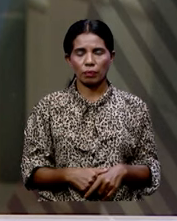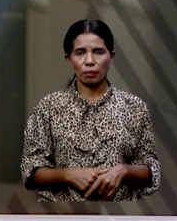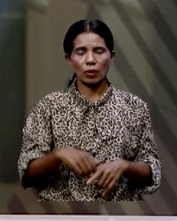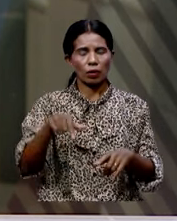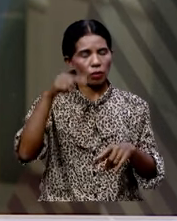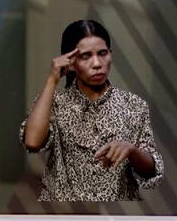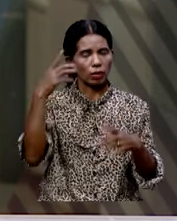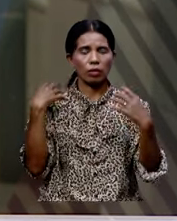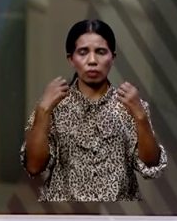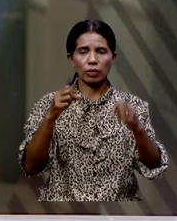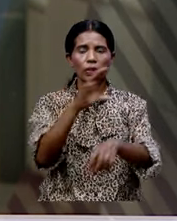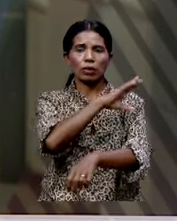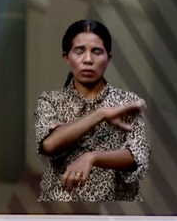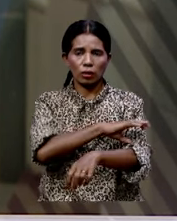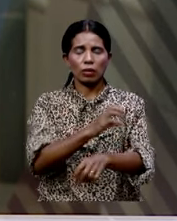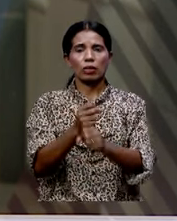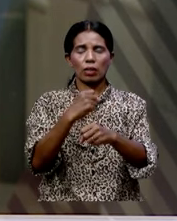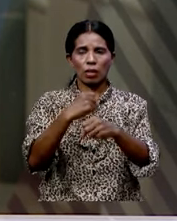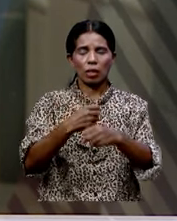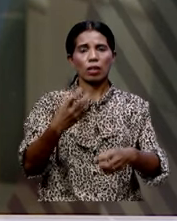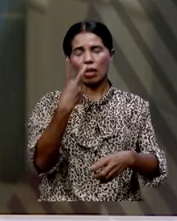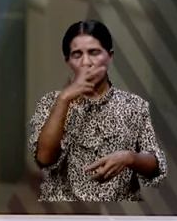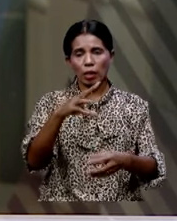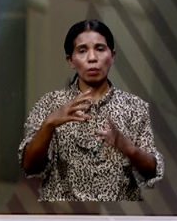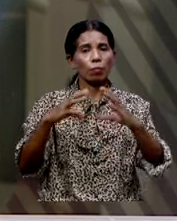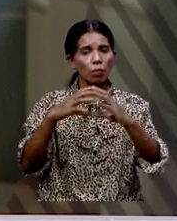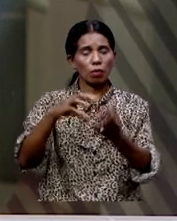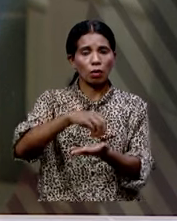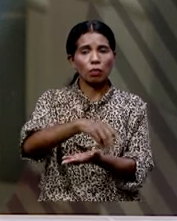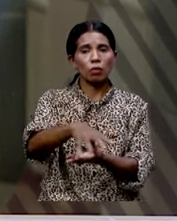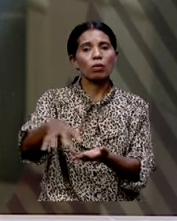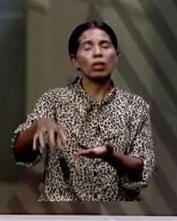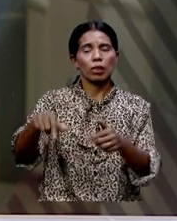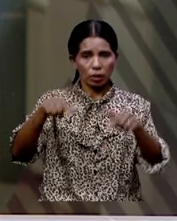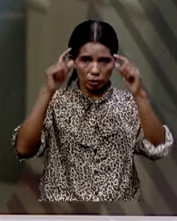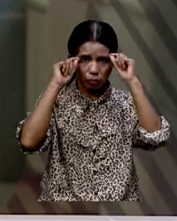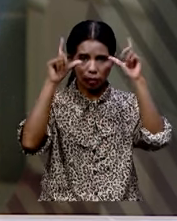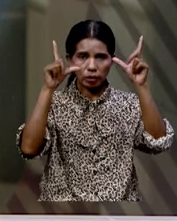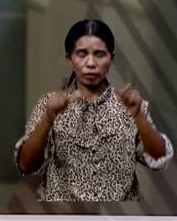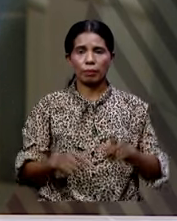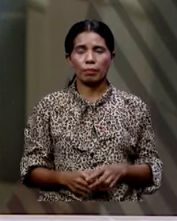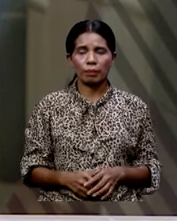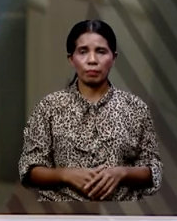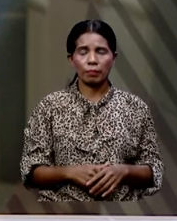Governo se aforça tan segurança ho di controla zogu bulagulin iha Timor-Laram.